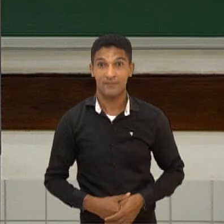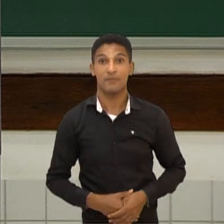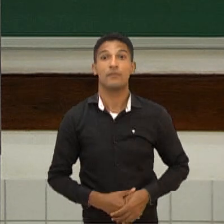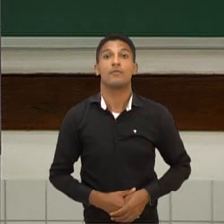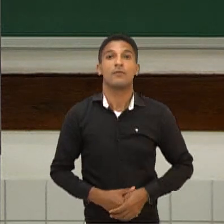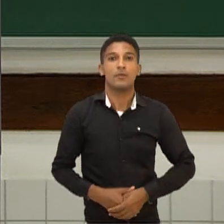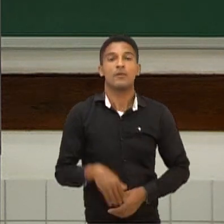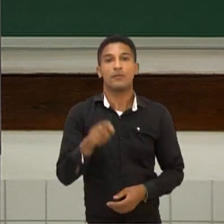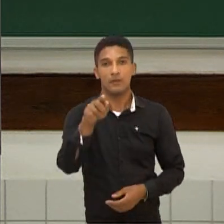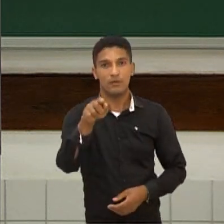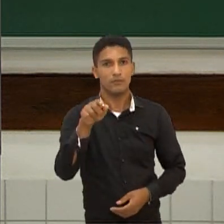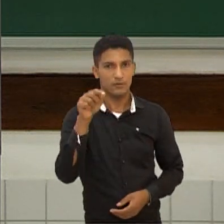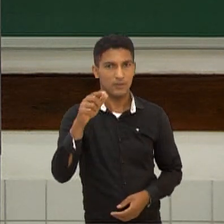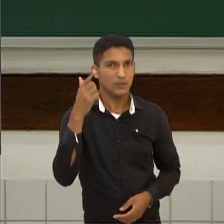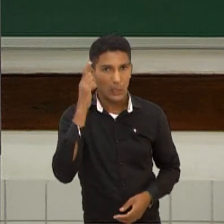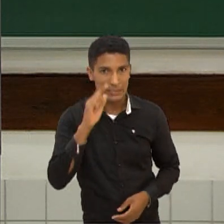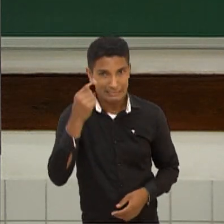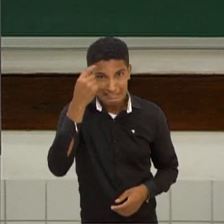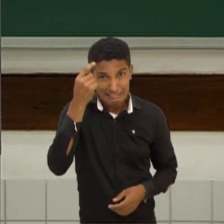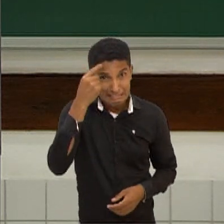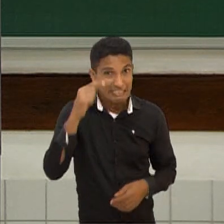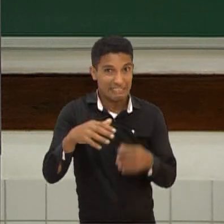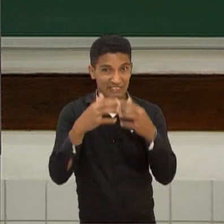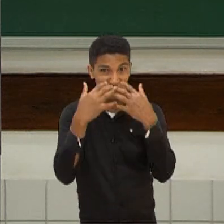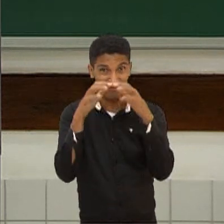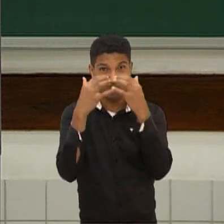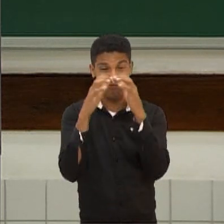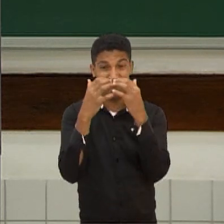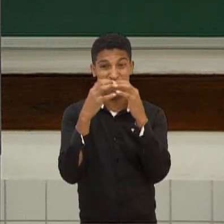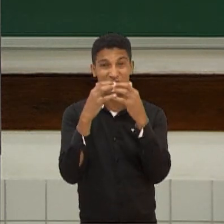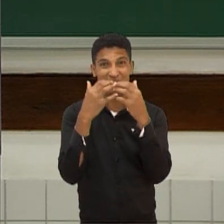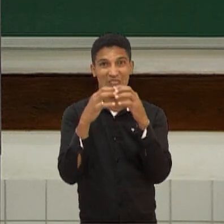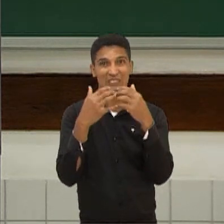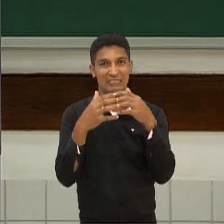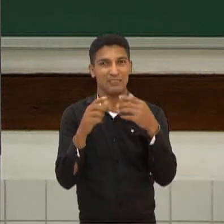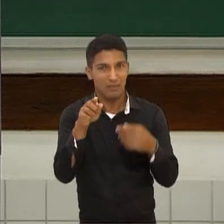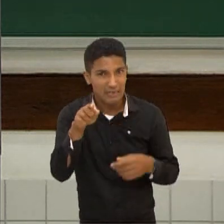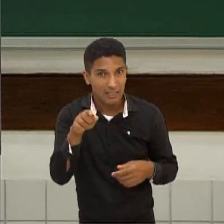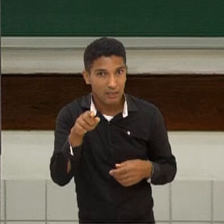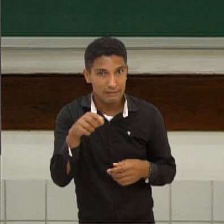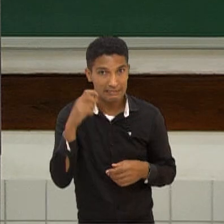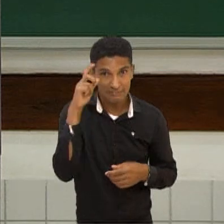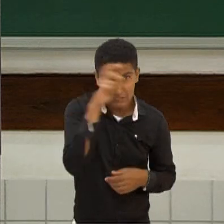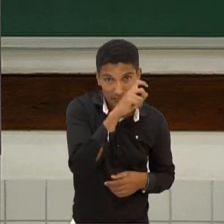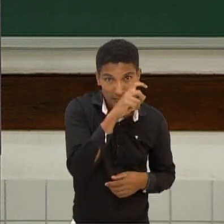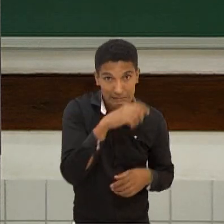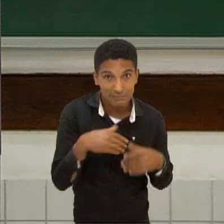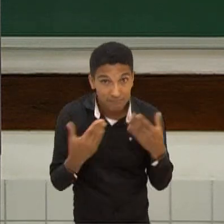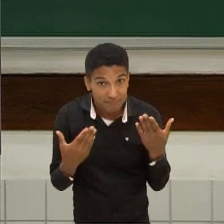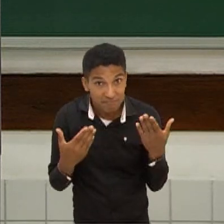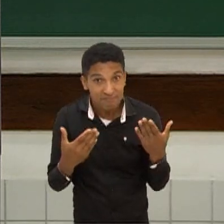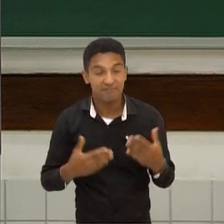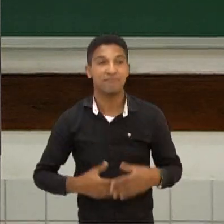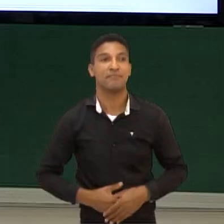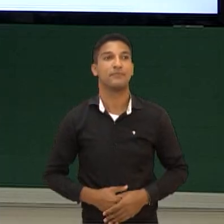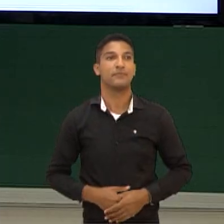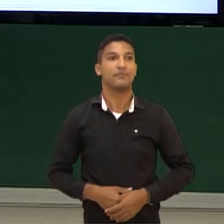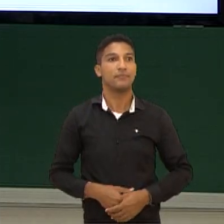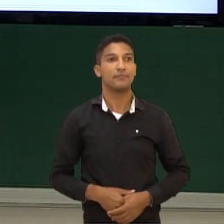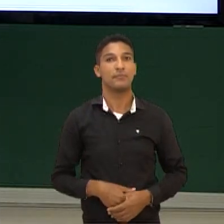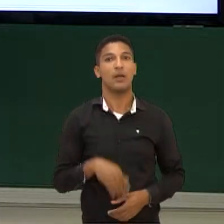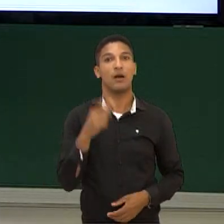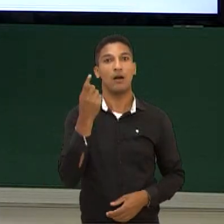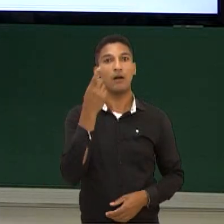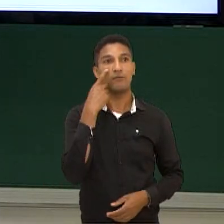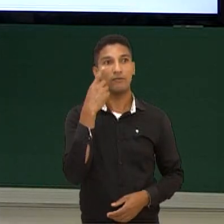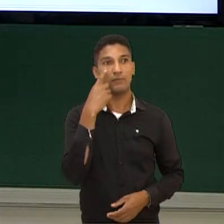Voltamos. E aí, essa vocês quebraram um pouquinho a cabeça para fazer? Acho que não, né? Foi bem tranquilo. Então, vejamos aqui.